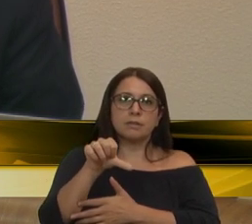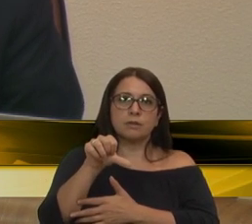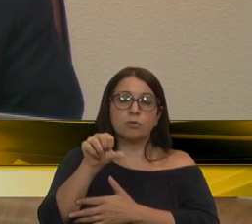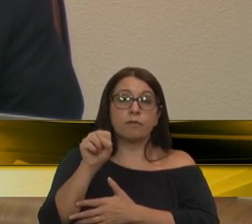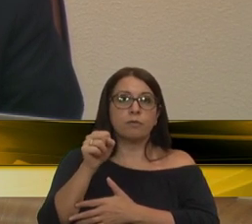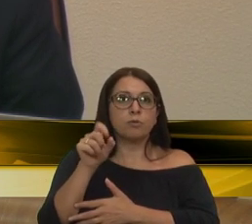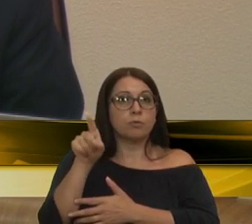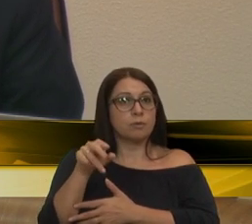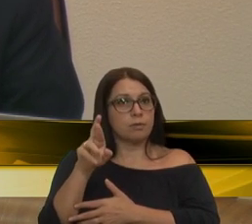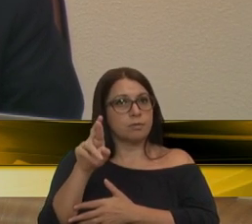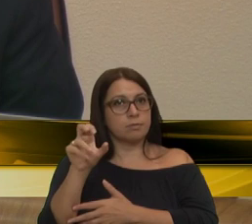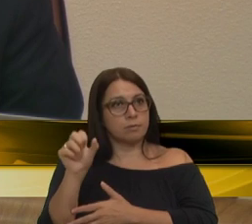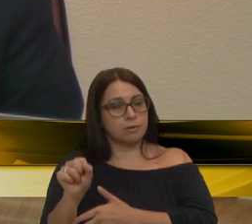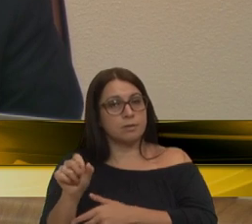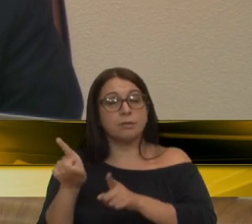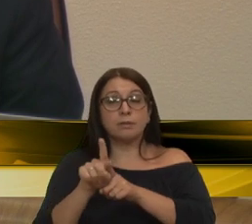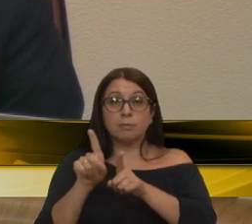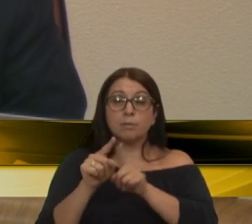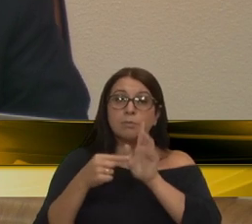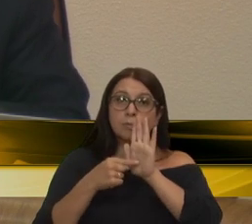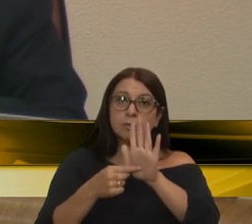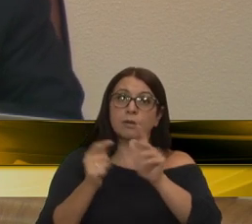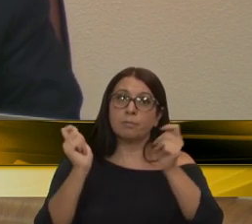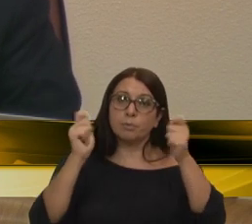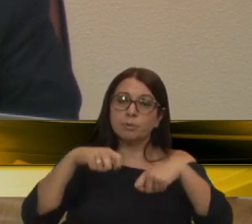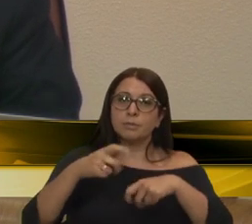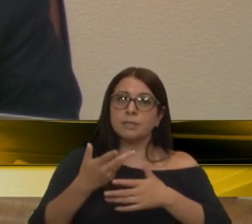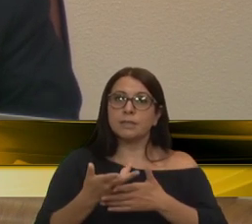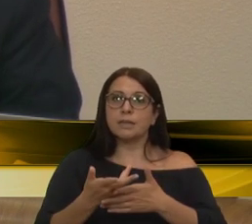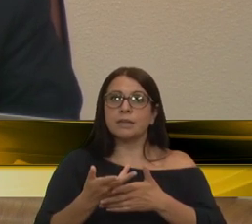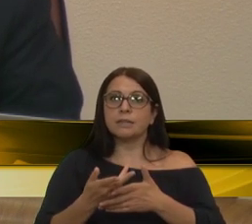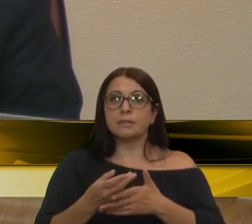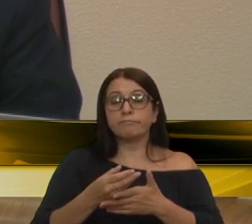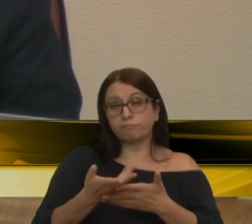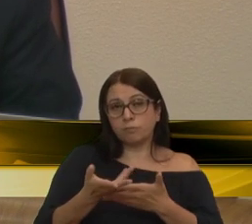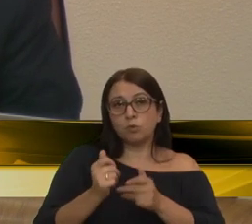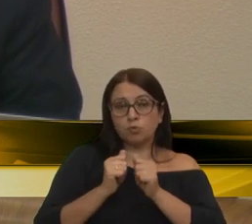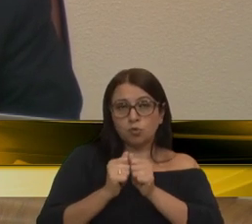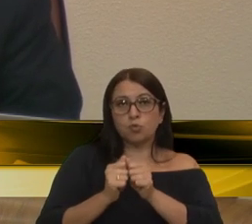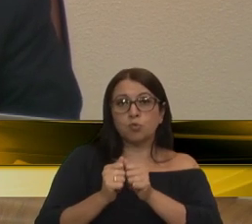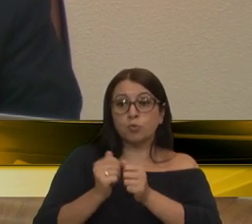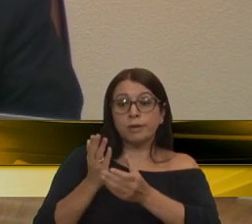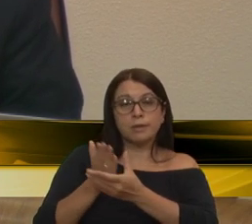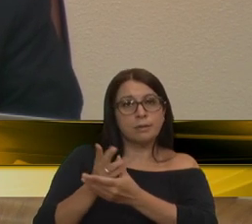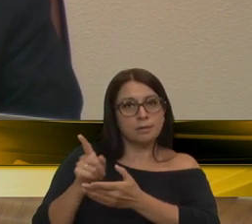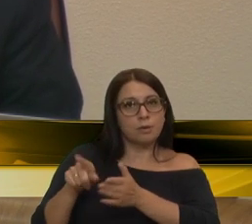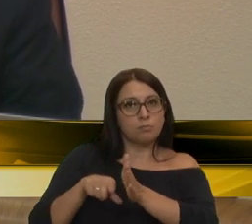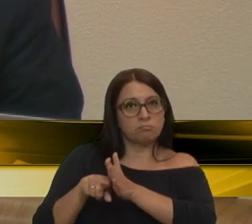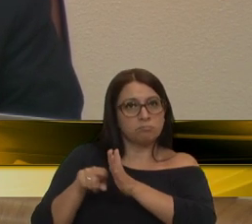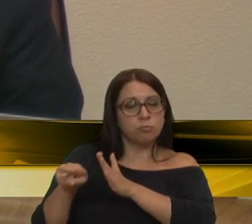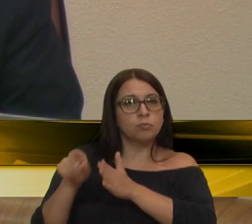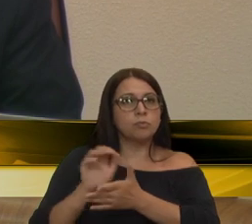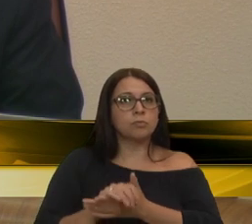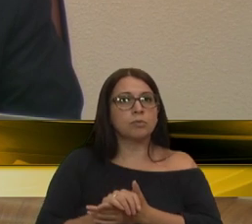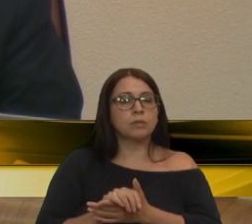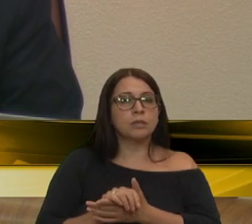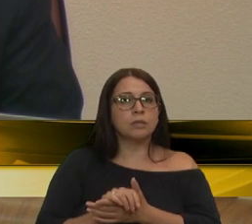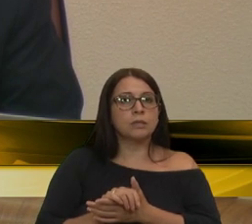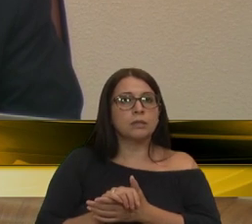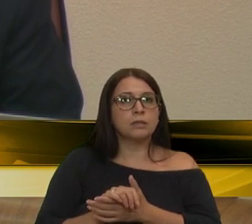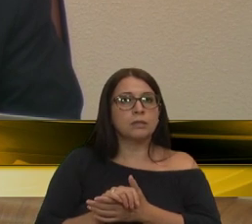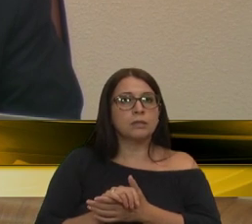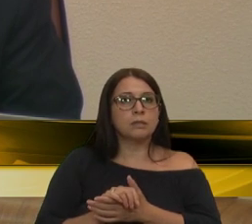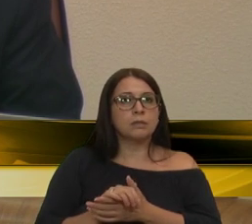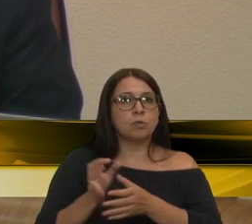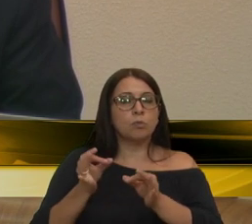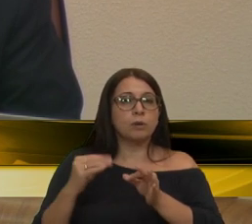770.098-RS. Também deve ser salientada a possibilidade de, em tese, a ação reivindicatória ser convolada